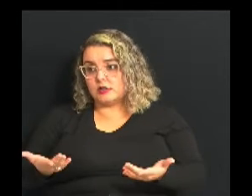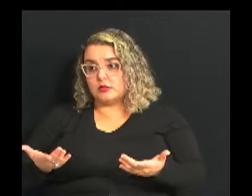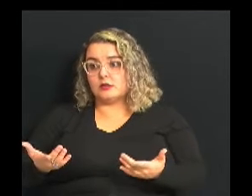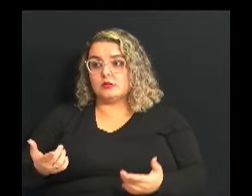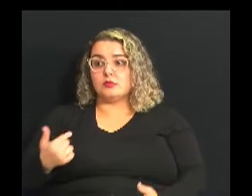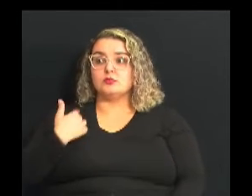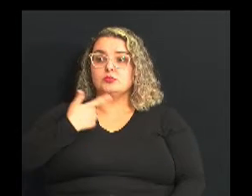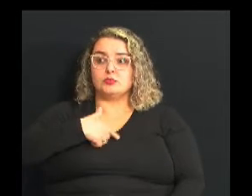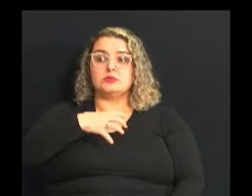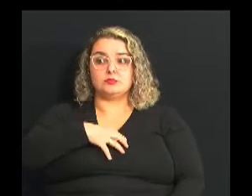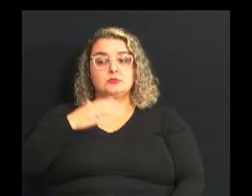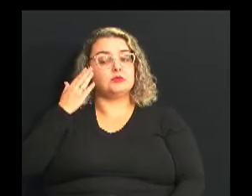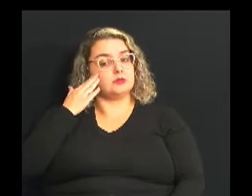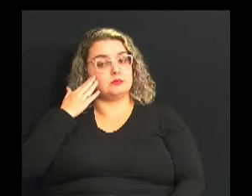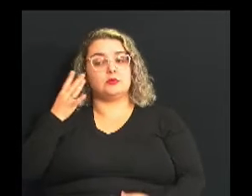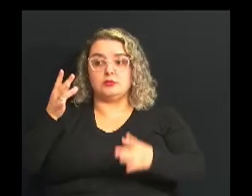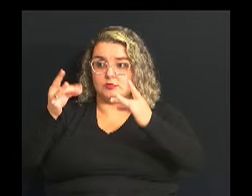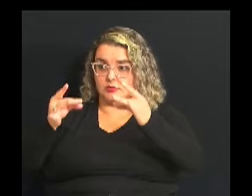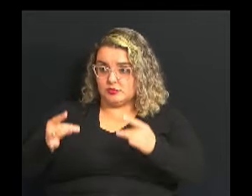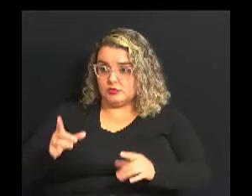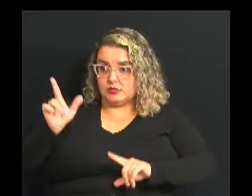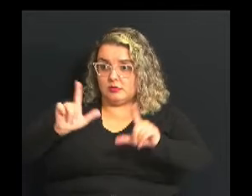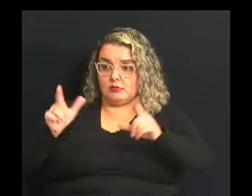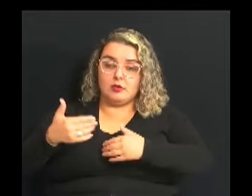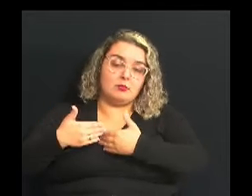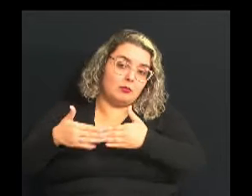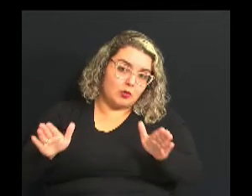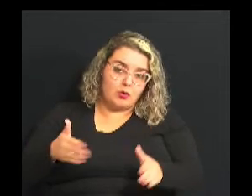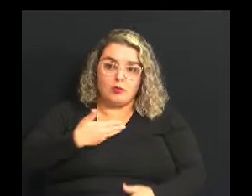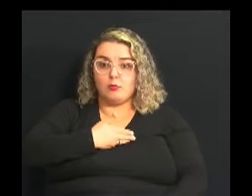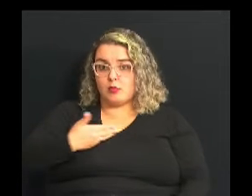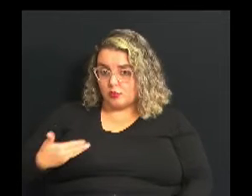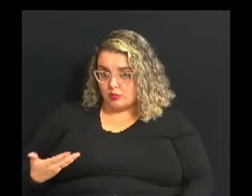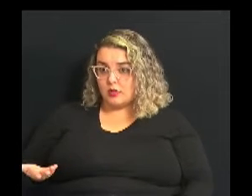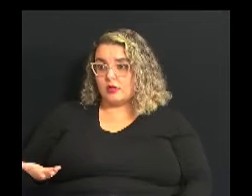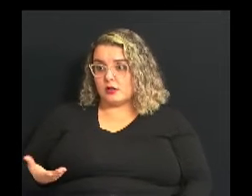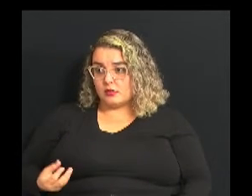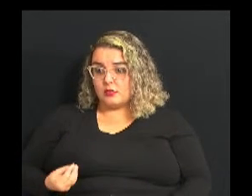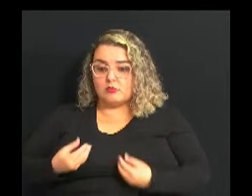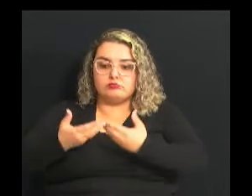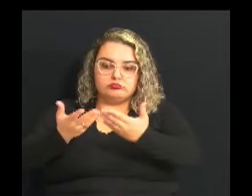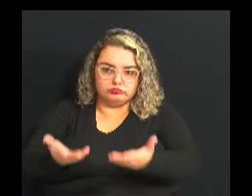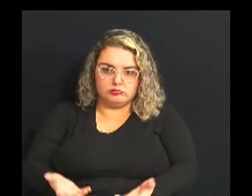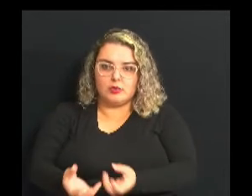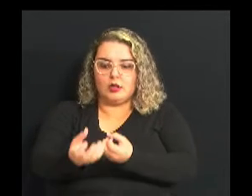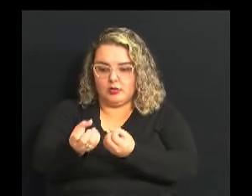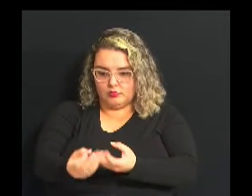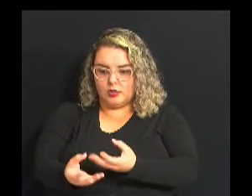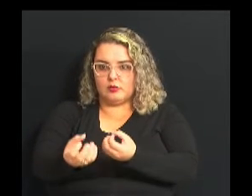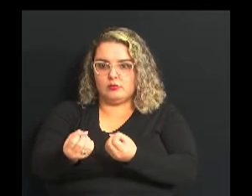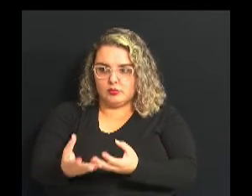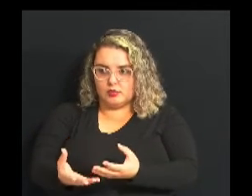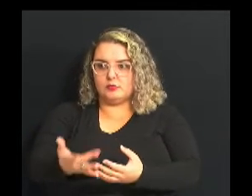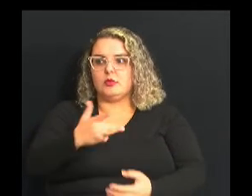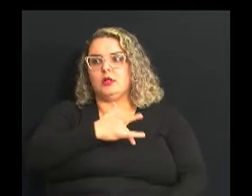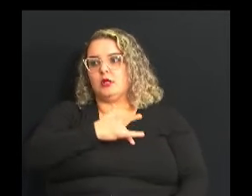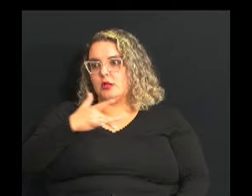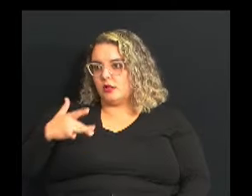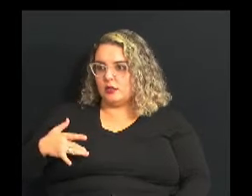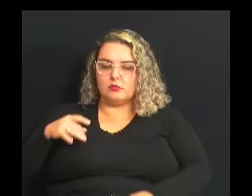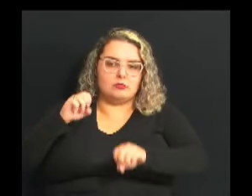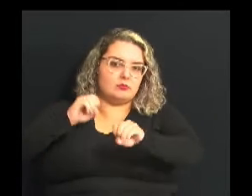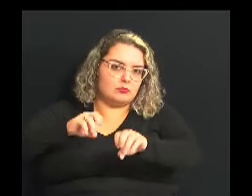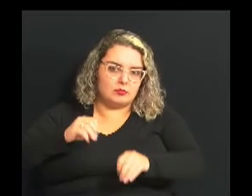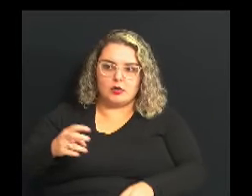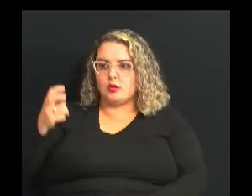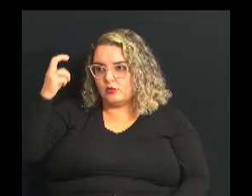e sabemos que, por definição de TV pública, que nós temos a obrigação de levar ao ar informações sobre questões de saúde, educação,